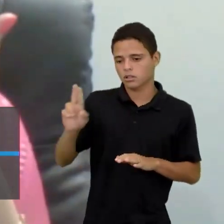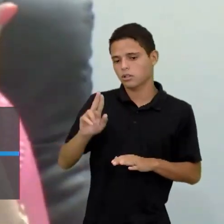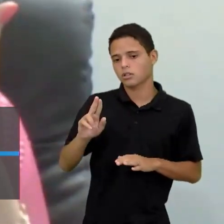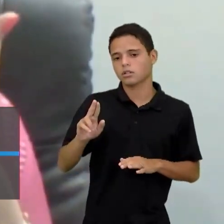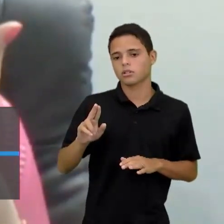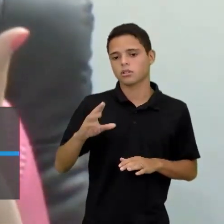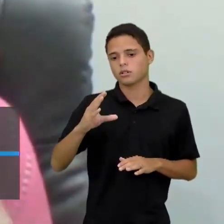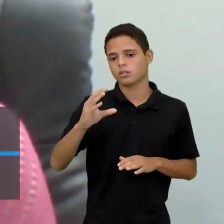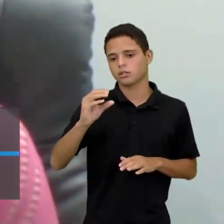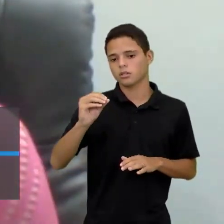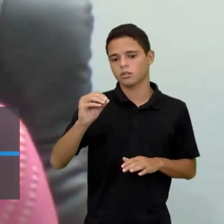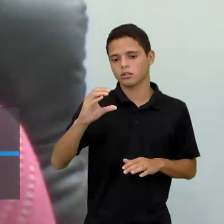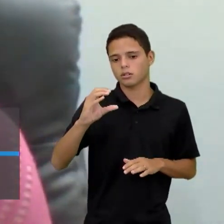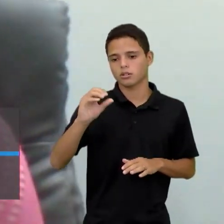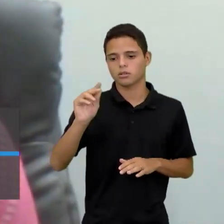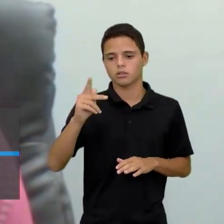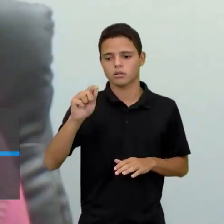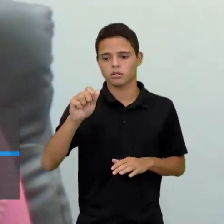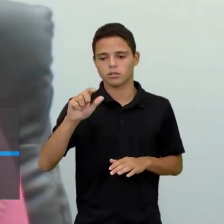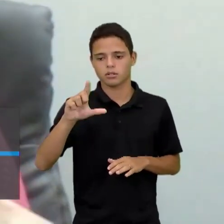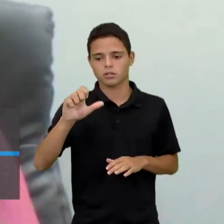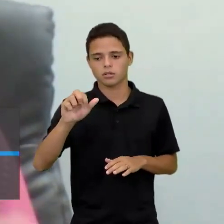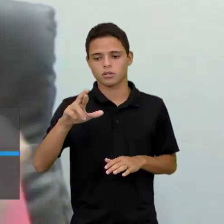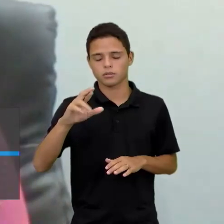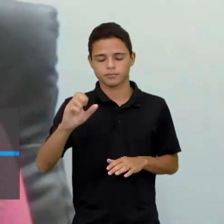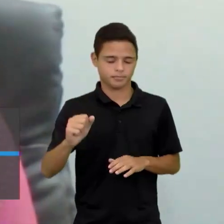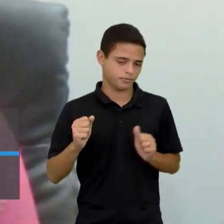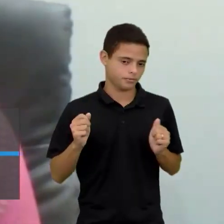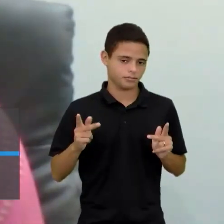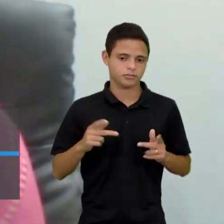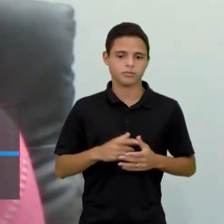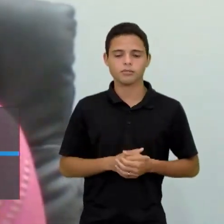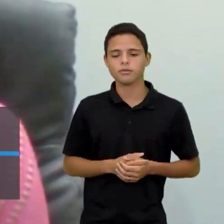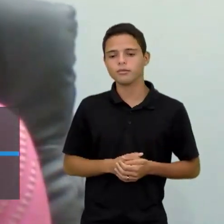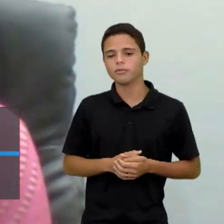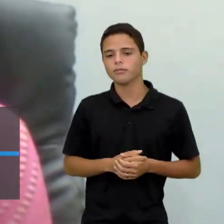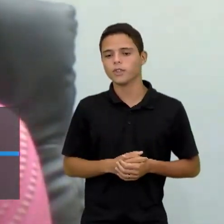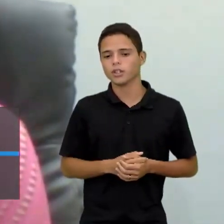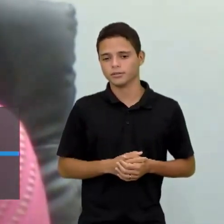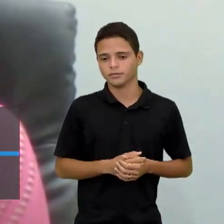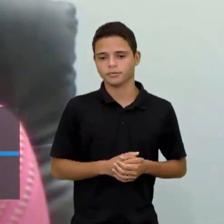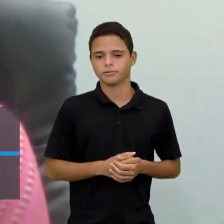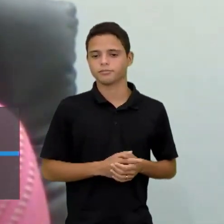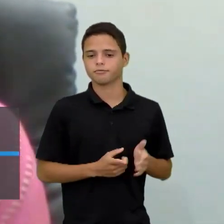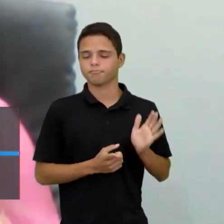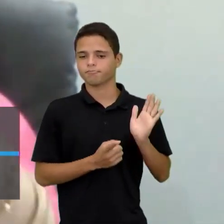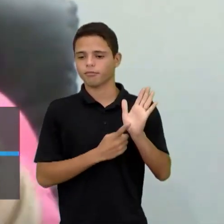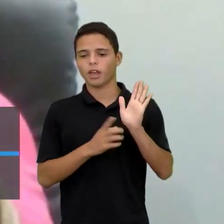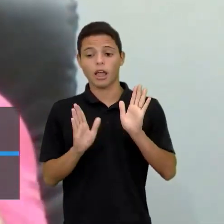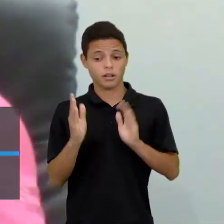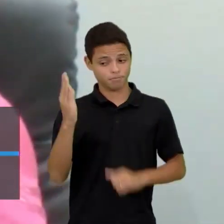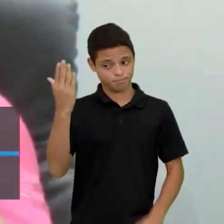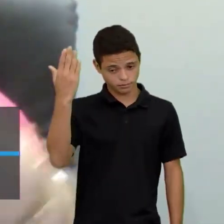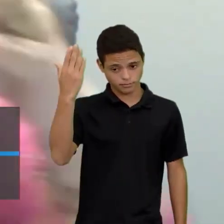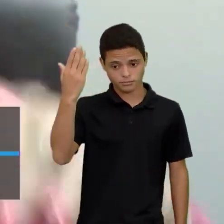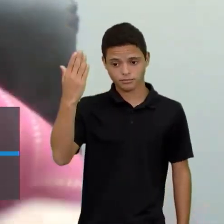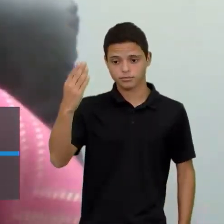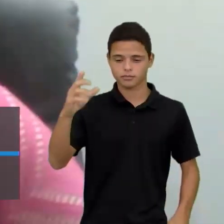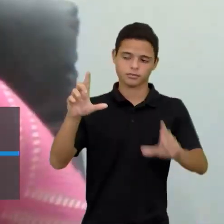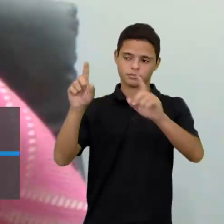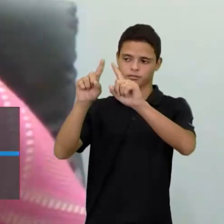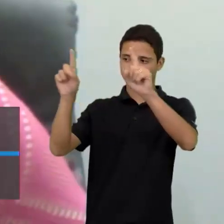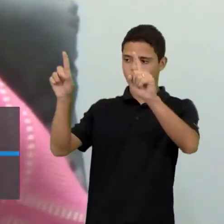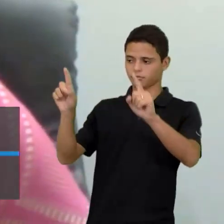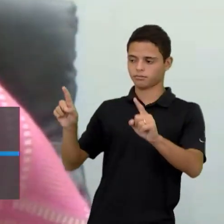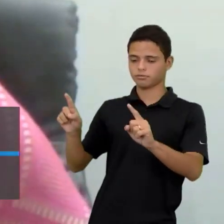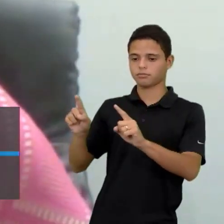por causa da celorreia, tá bom? Aí mostra a placa tanto na posição, né, na frente dele como caderno,